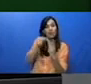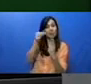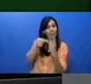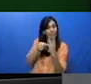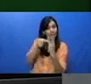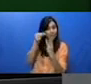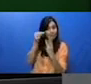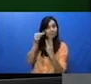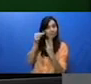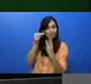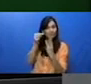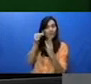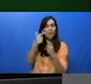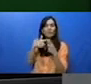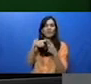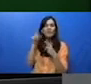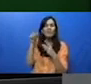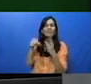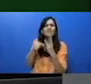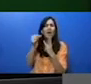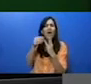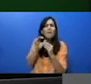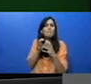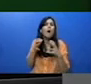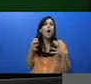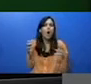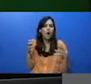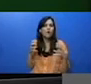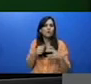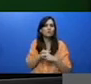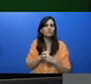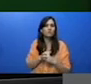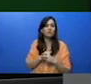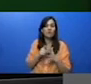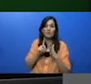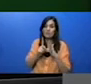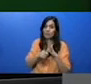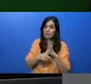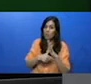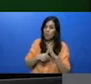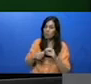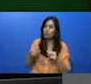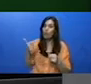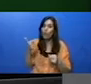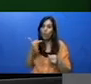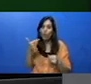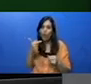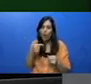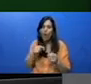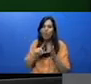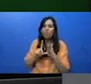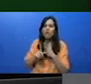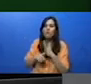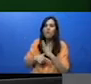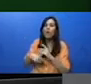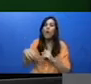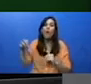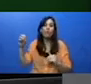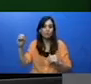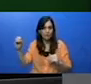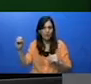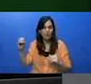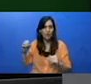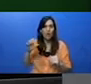aqui na centena ele tem um valor maior. E depois o maior é o 2 e por último 0. Então, o Edgar,